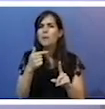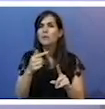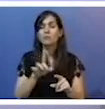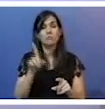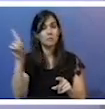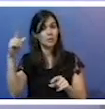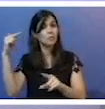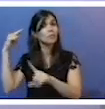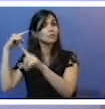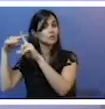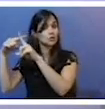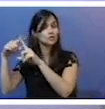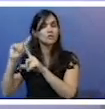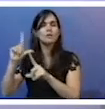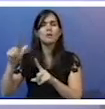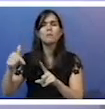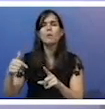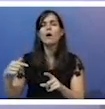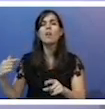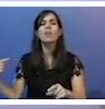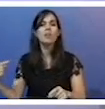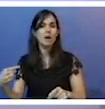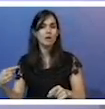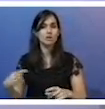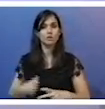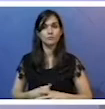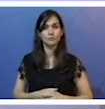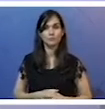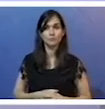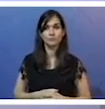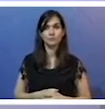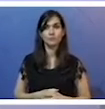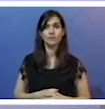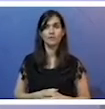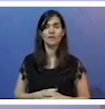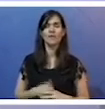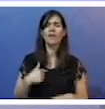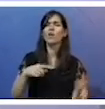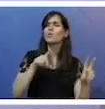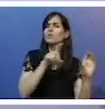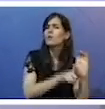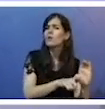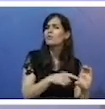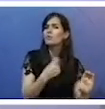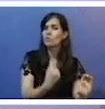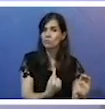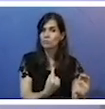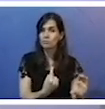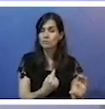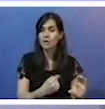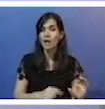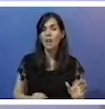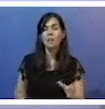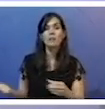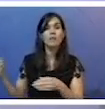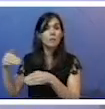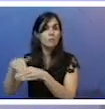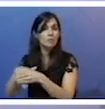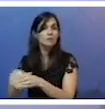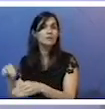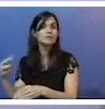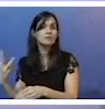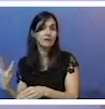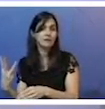13 positivos e com três negativo a que eu devo um no banco depositei três